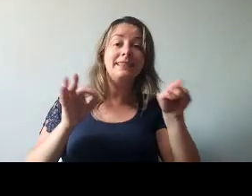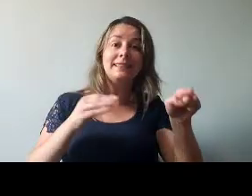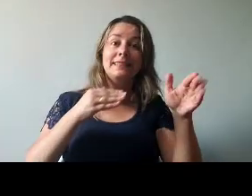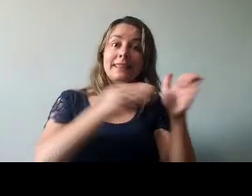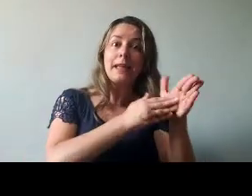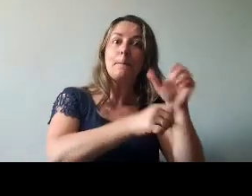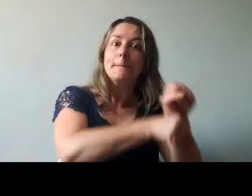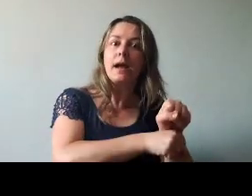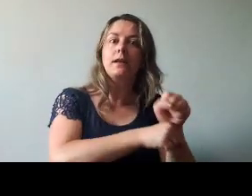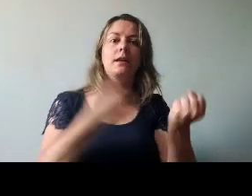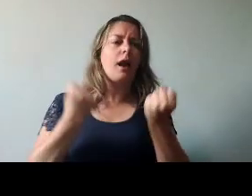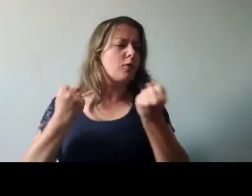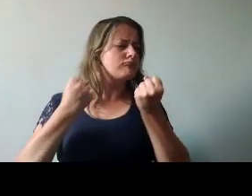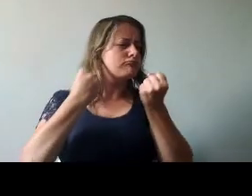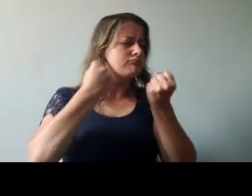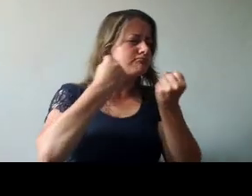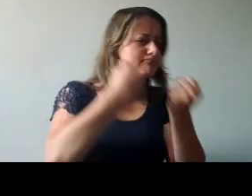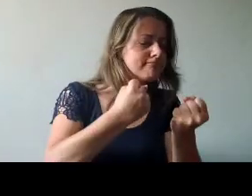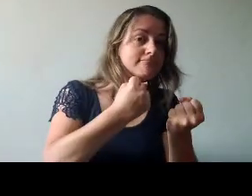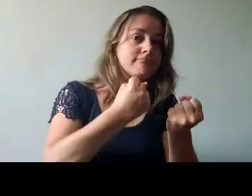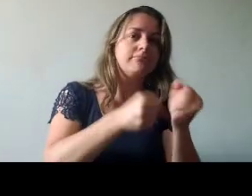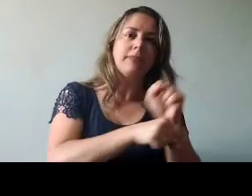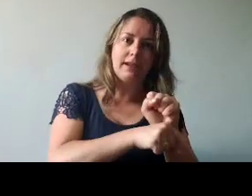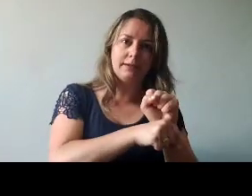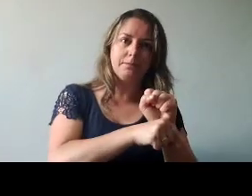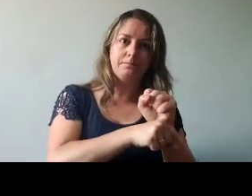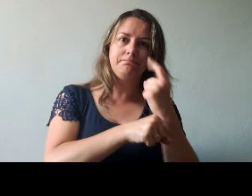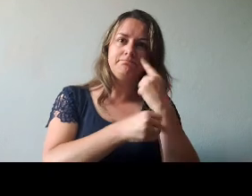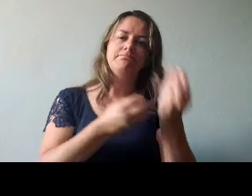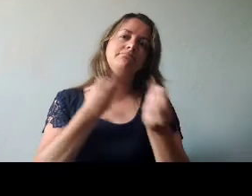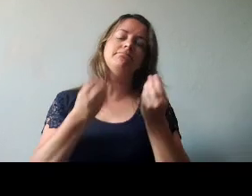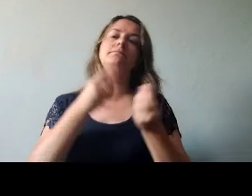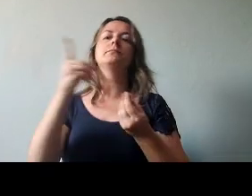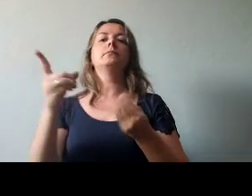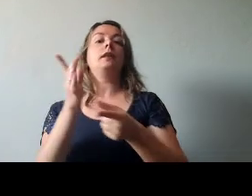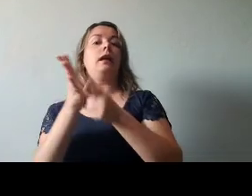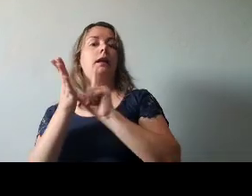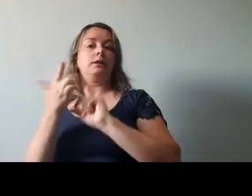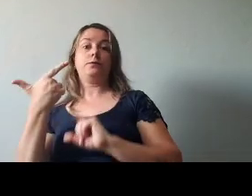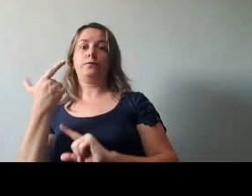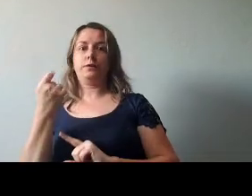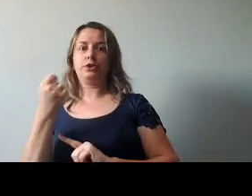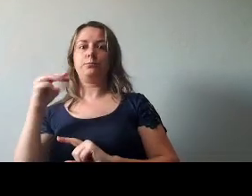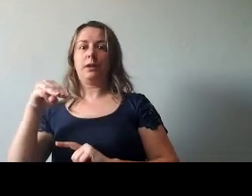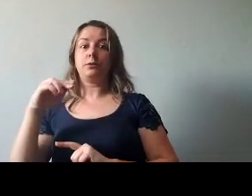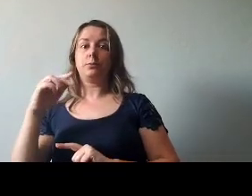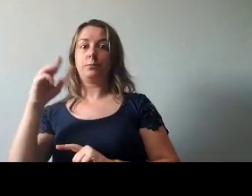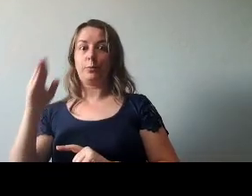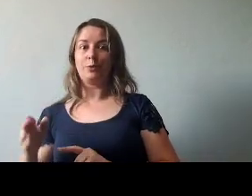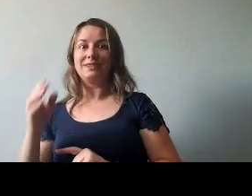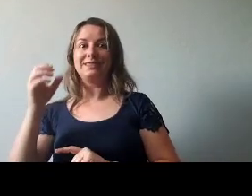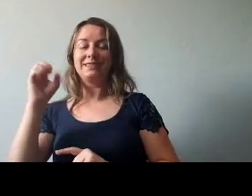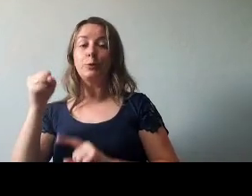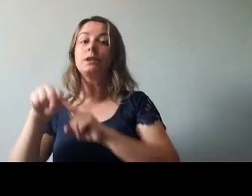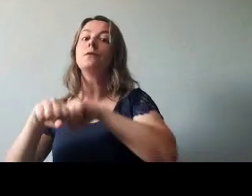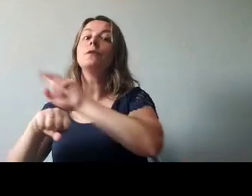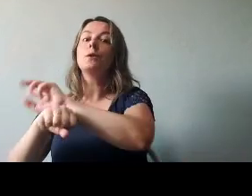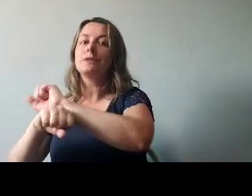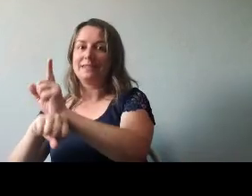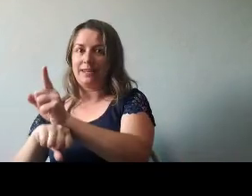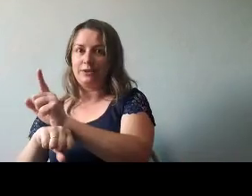lá. A velocidade inicial é 20 metros por segundo, aceleração é menos 2, e a velocidade final agora é